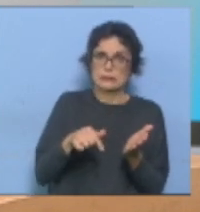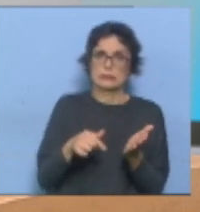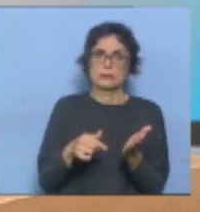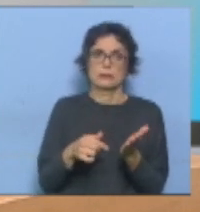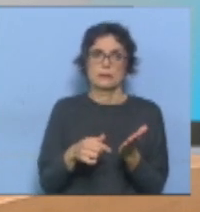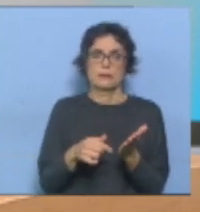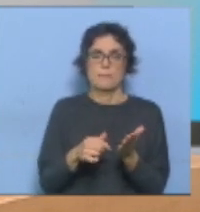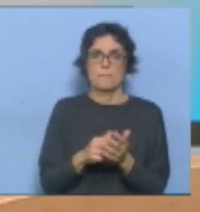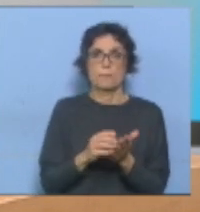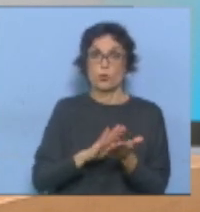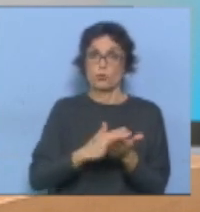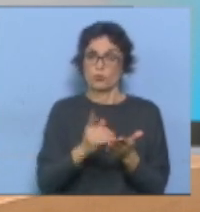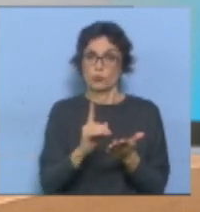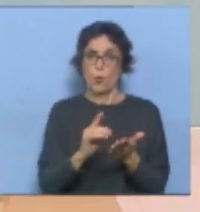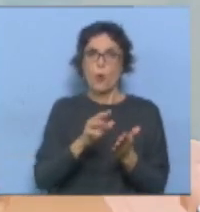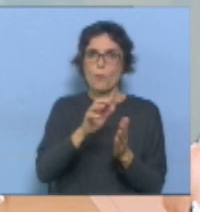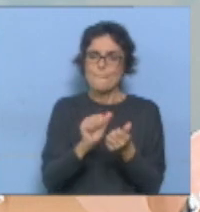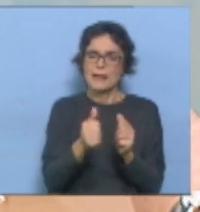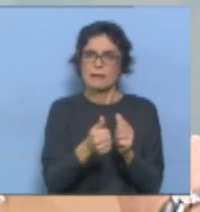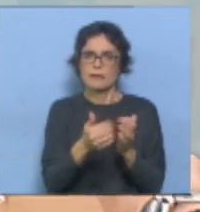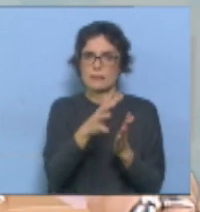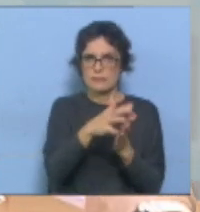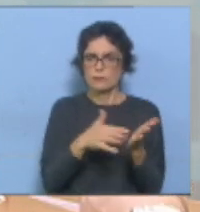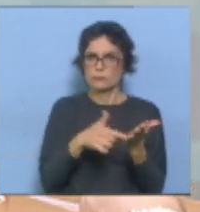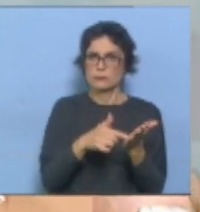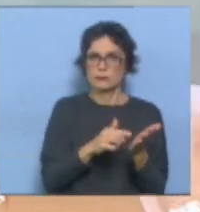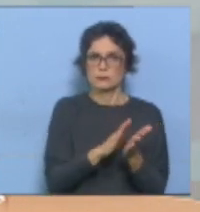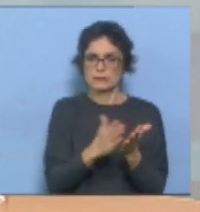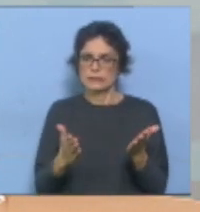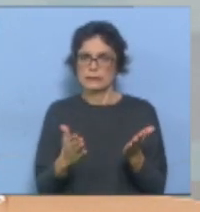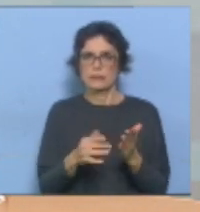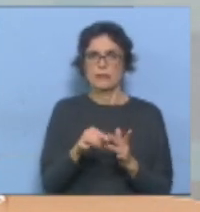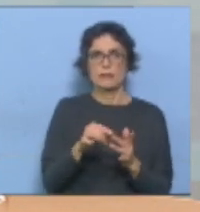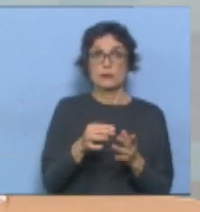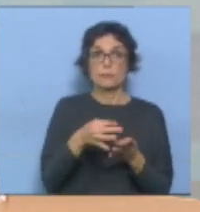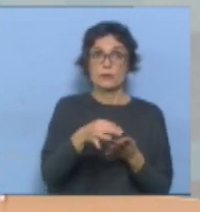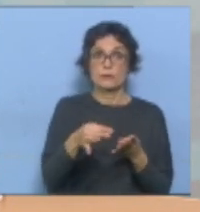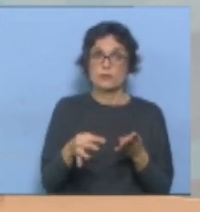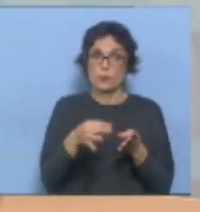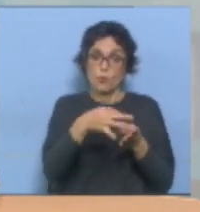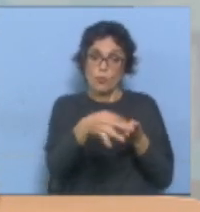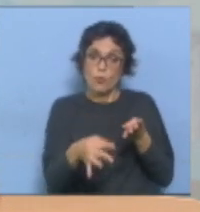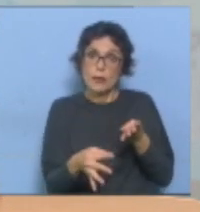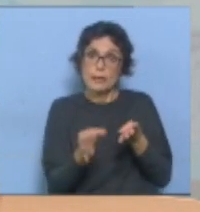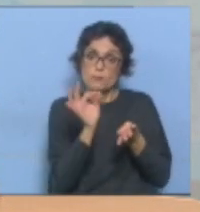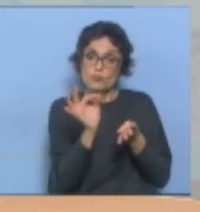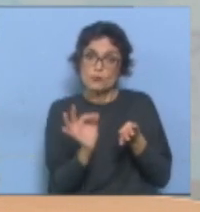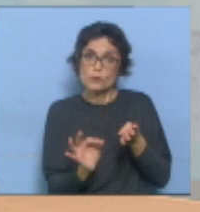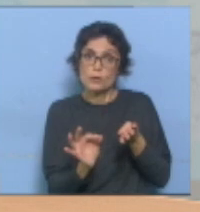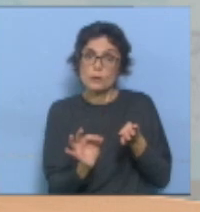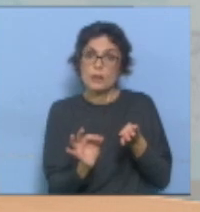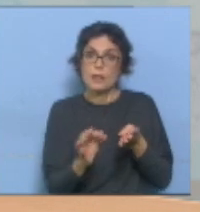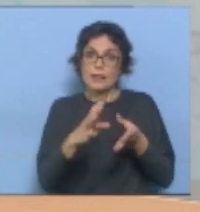adaptação. E é um guia, de facto, com indicações muito diretas e muito precisas, de acordo com